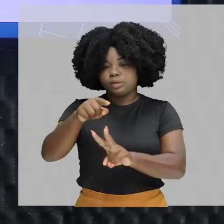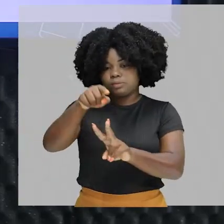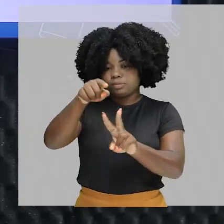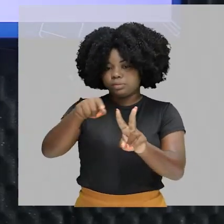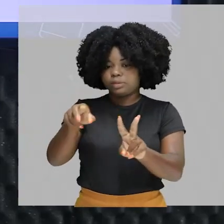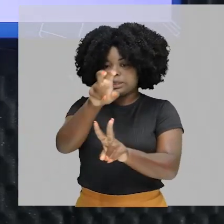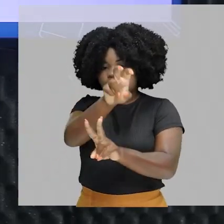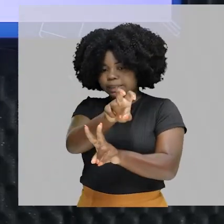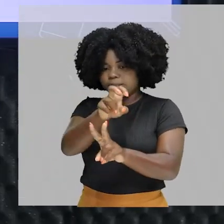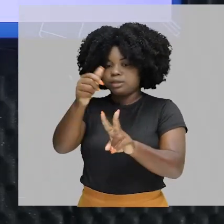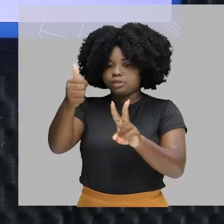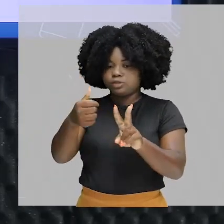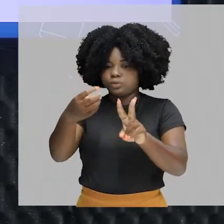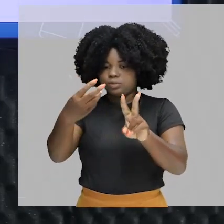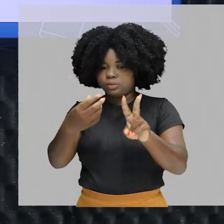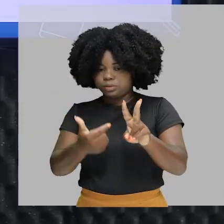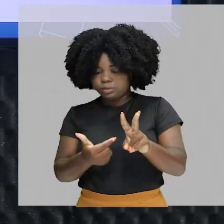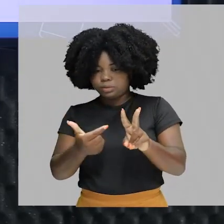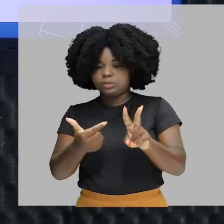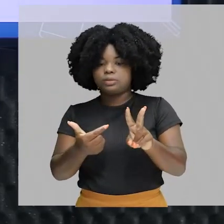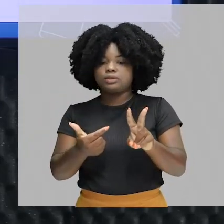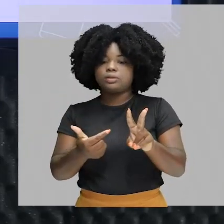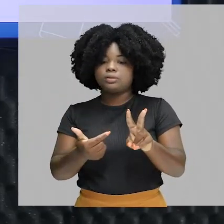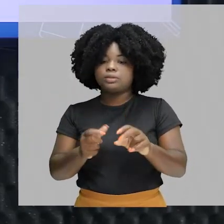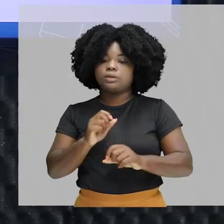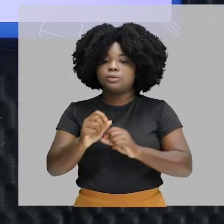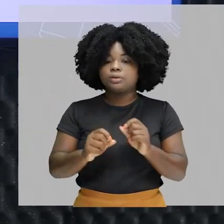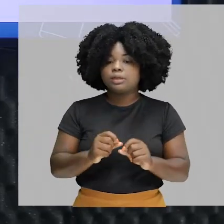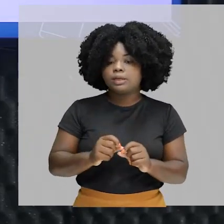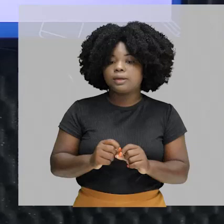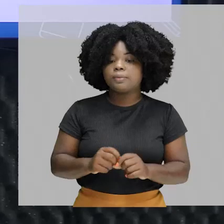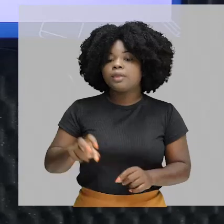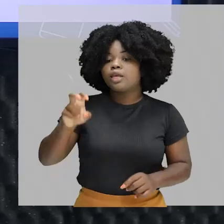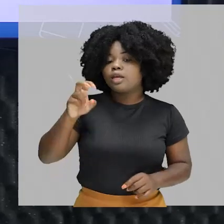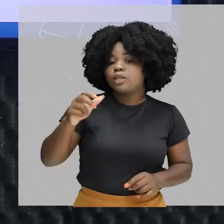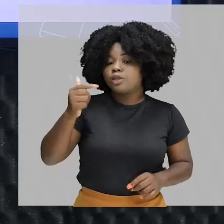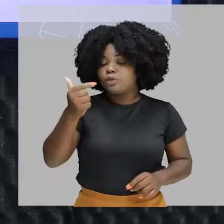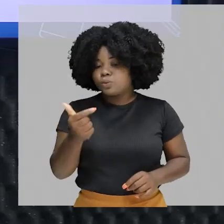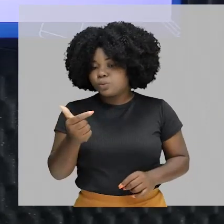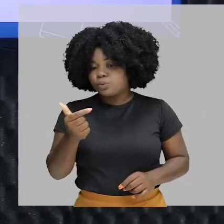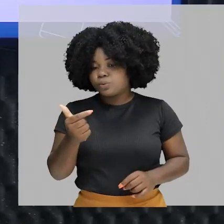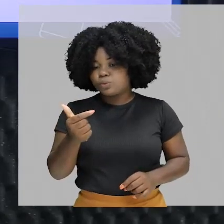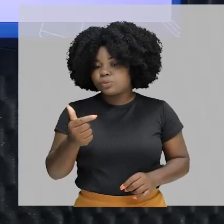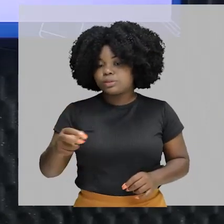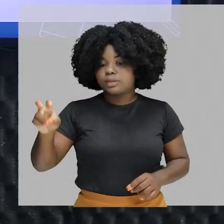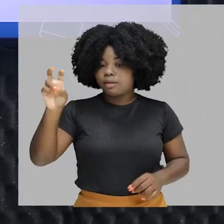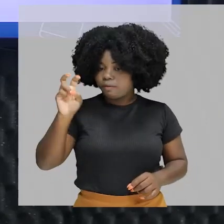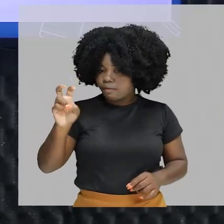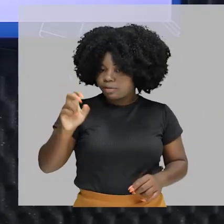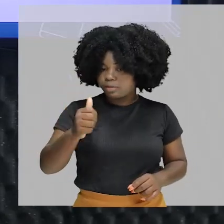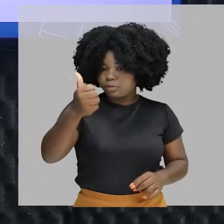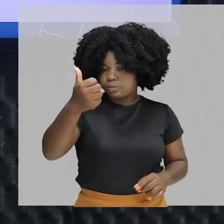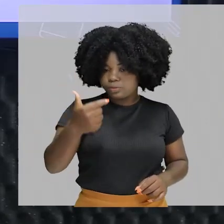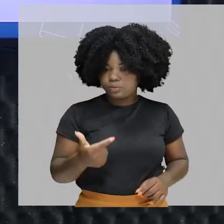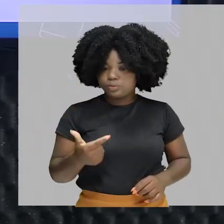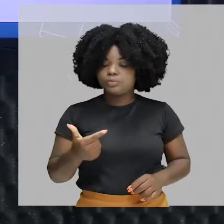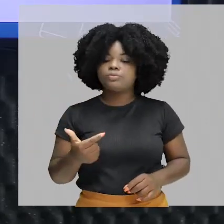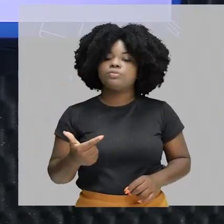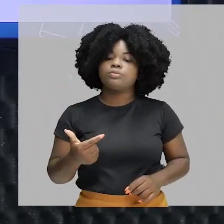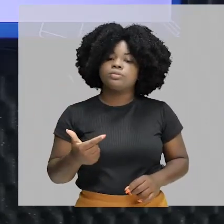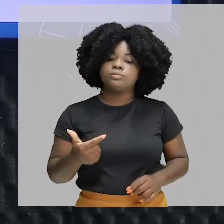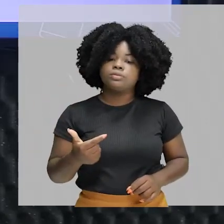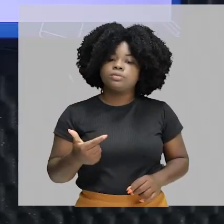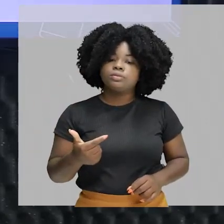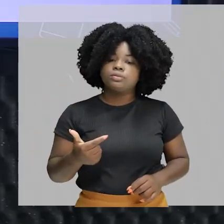de 1/32, esse 32 é 2 elevado à quinta. Então, é como se eu tivesse 1/2 elevado à